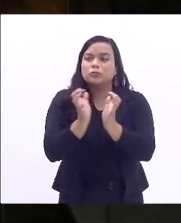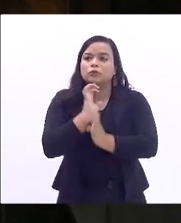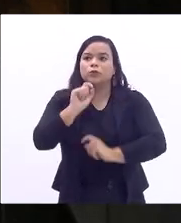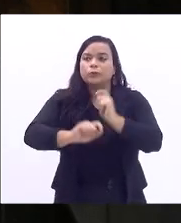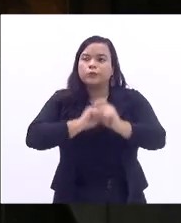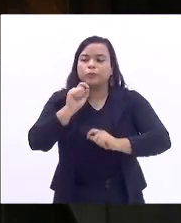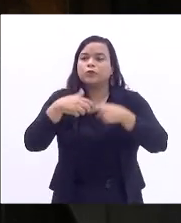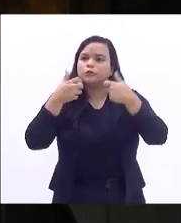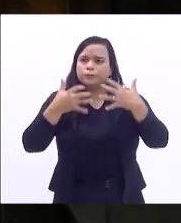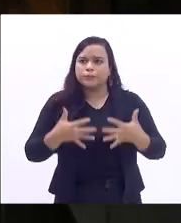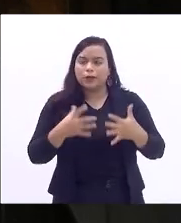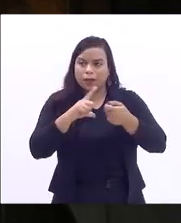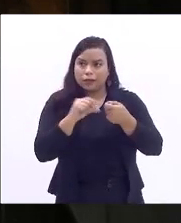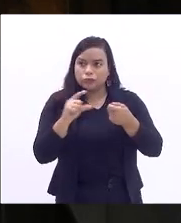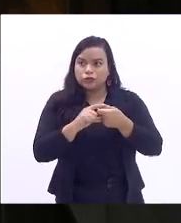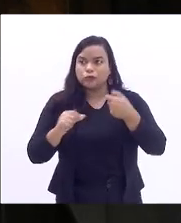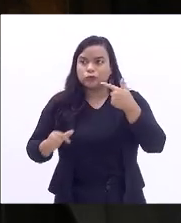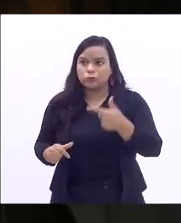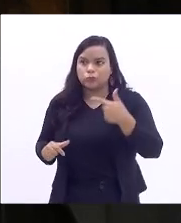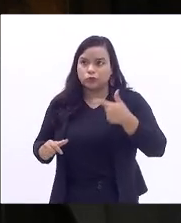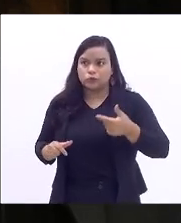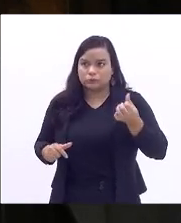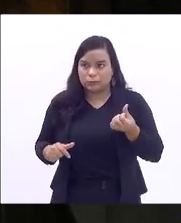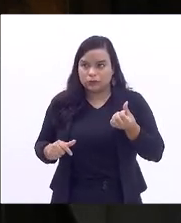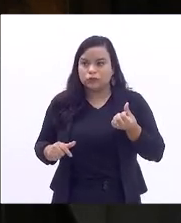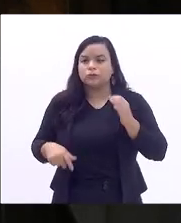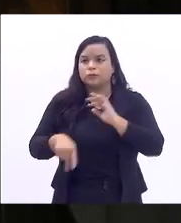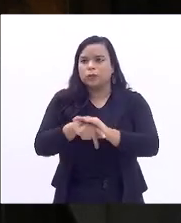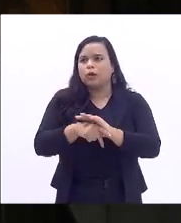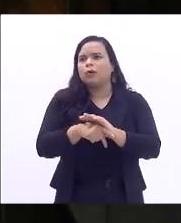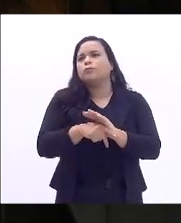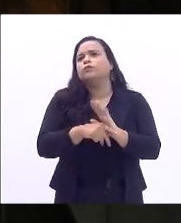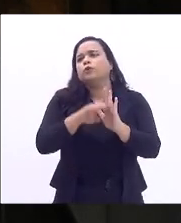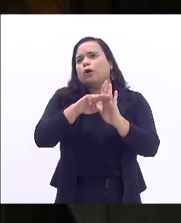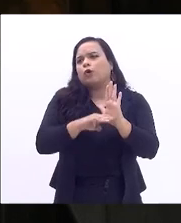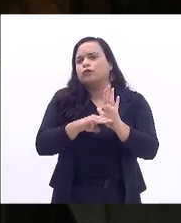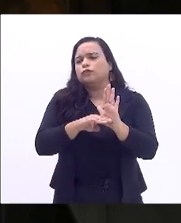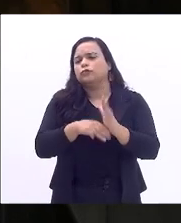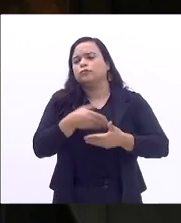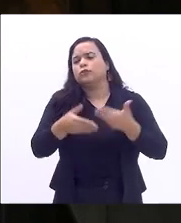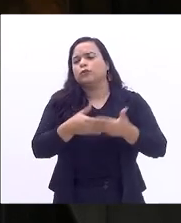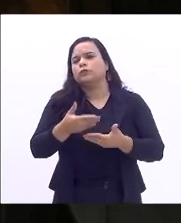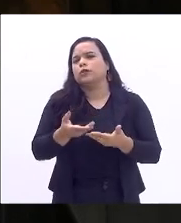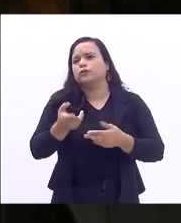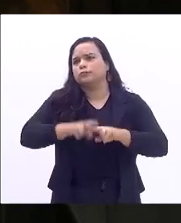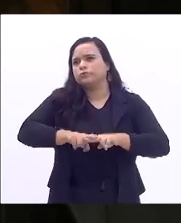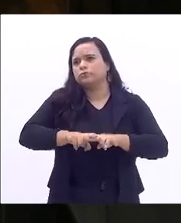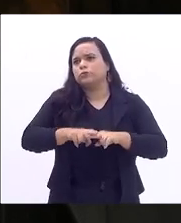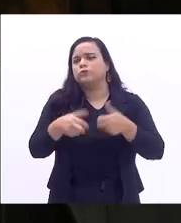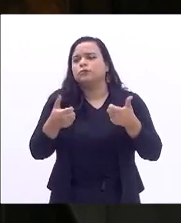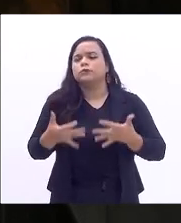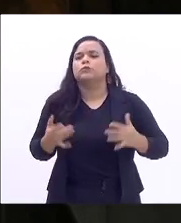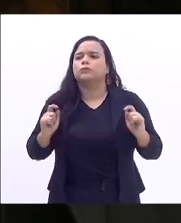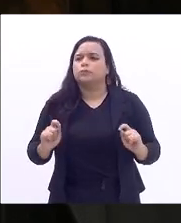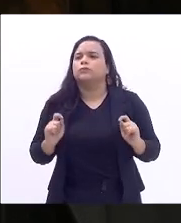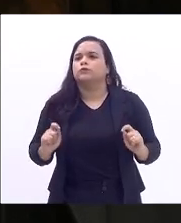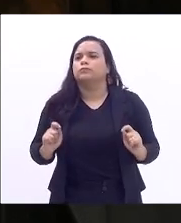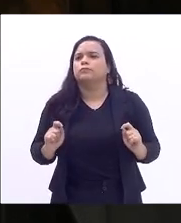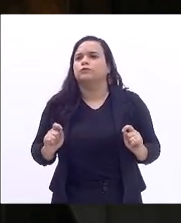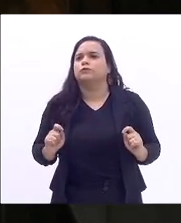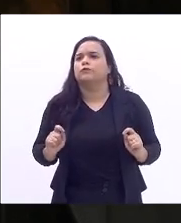ela pega o artigo 226 do Código de Processo Penal e diz o seguinte